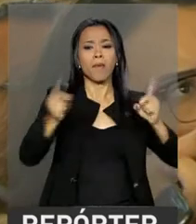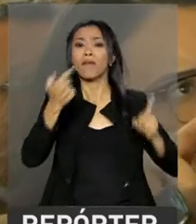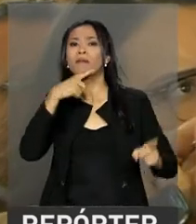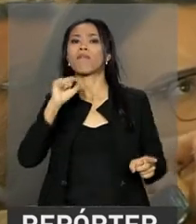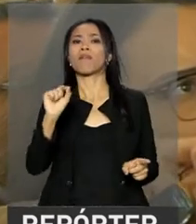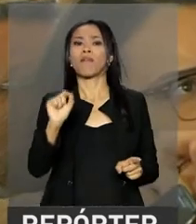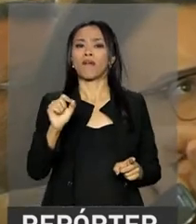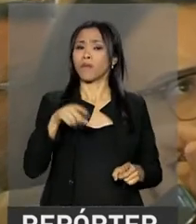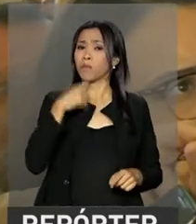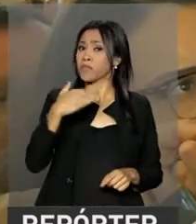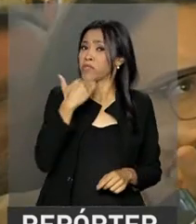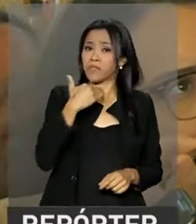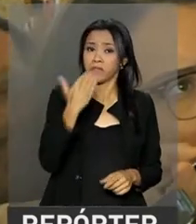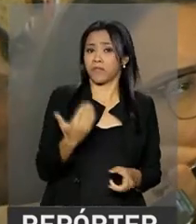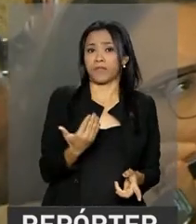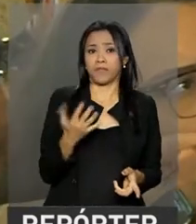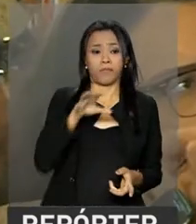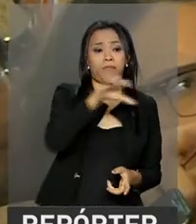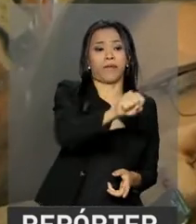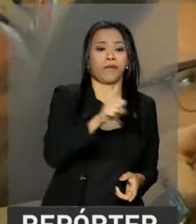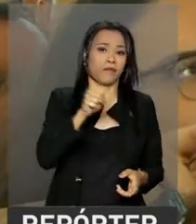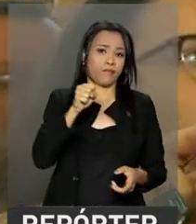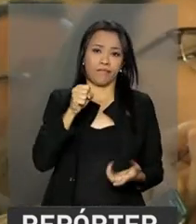você ficar pegando